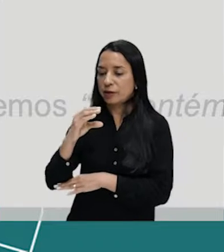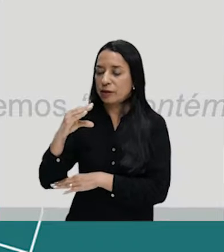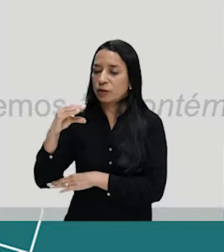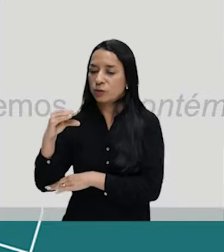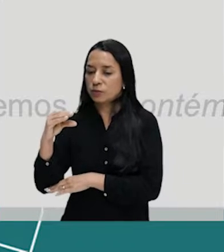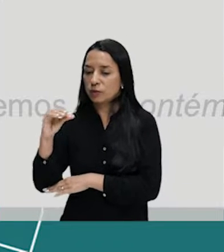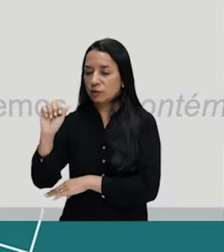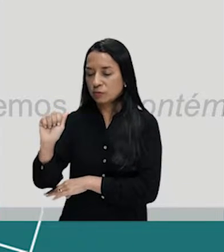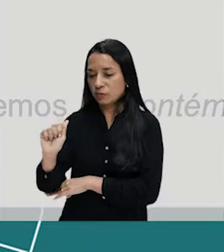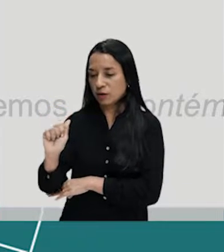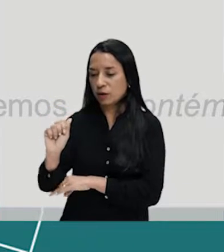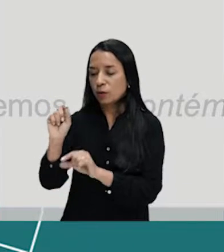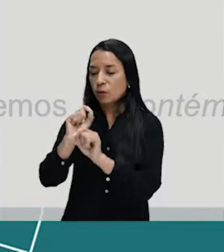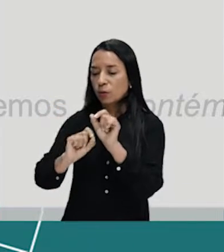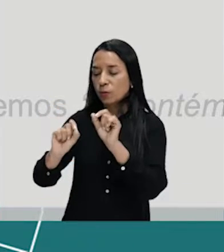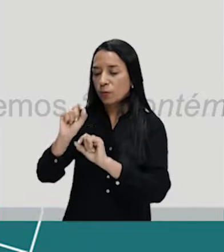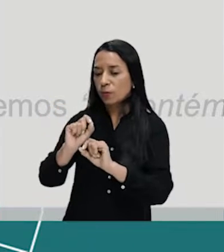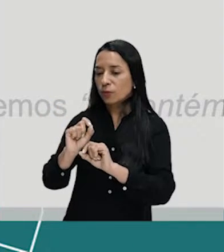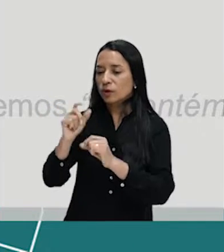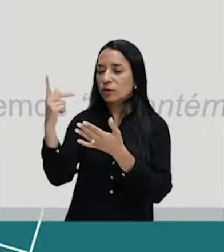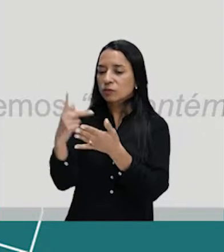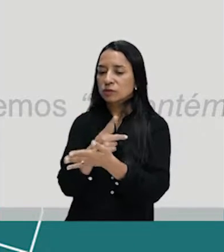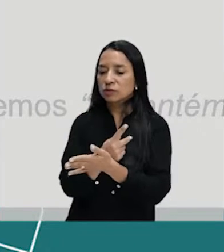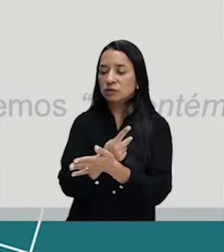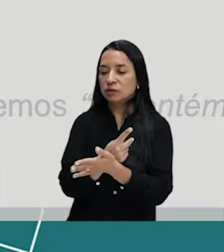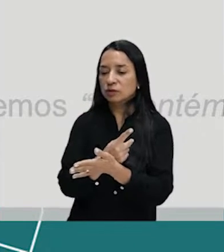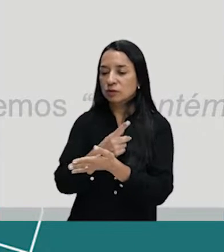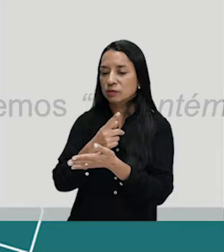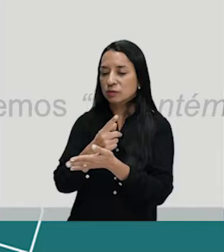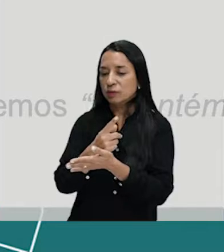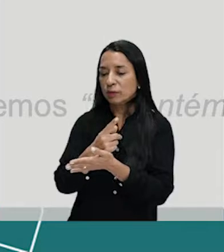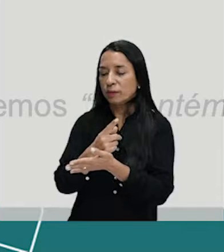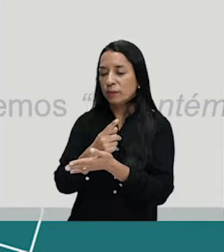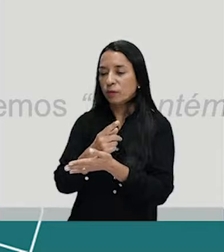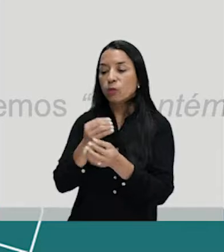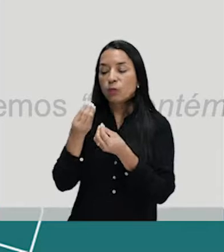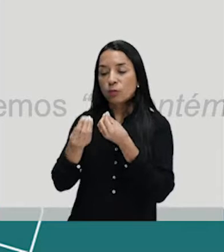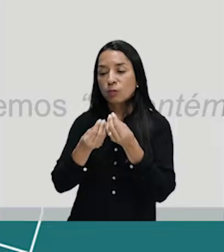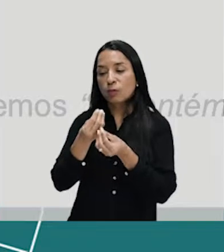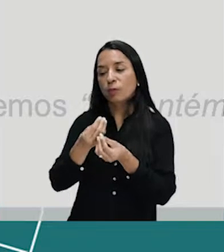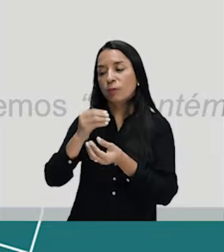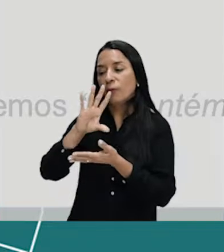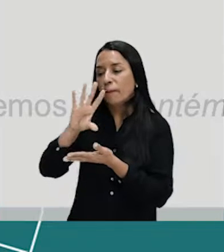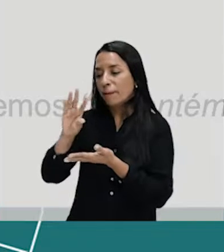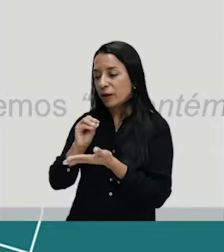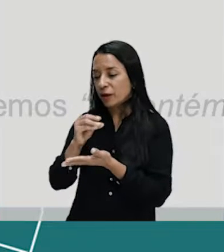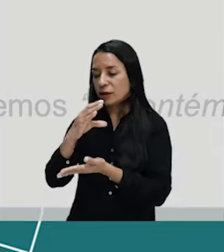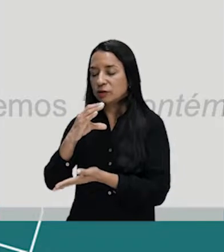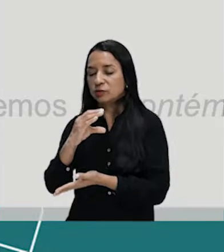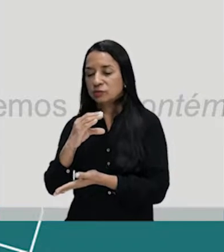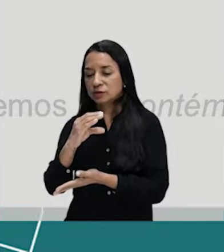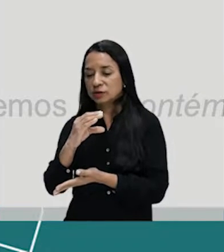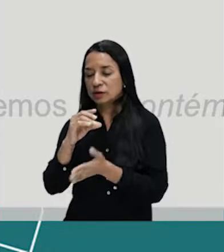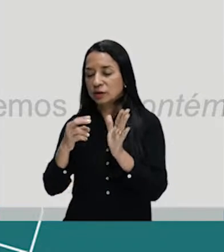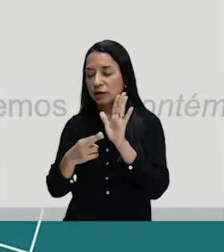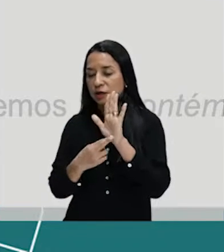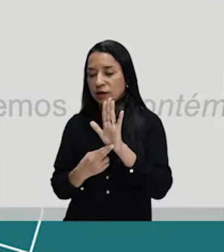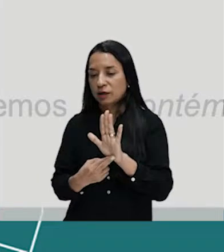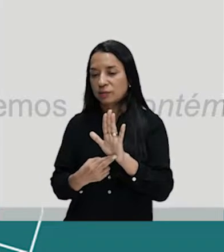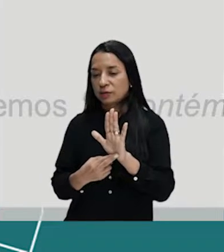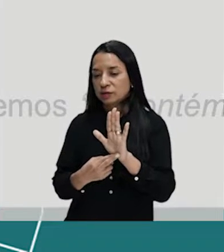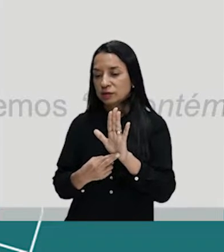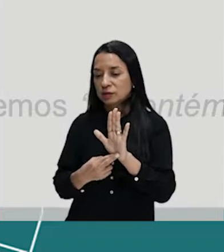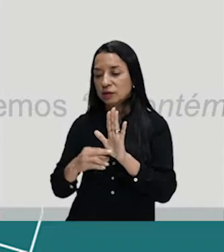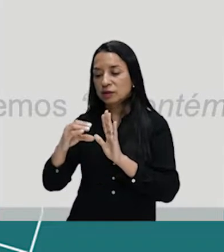tenho a olha só o que aconteceu É como se eu pegasse aqueles e Zinho que representa o está contido só virá se